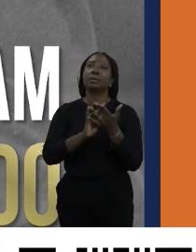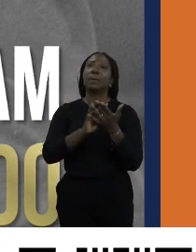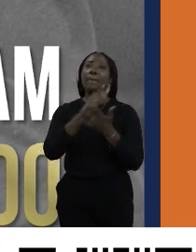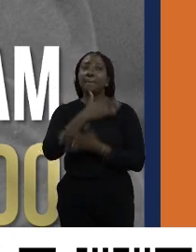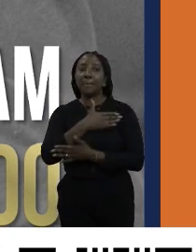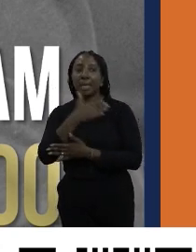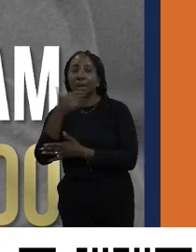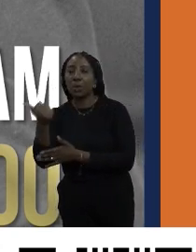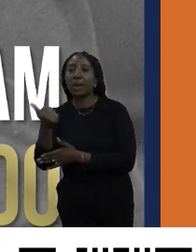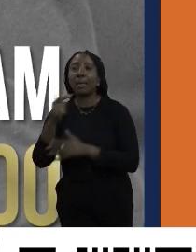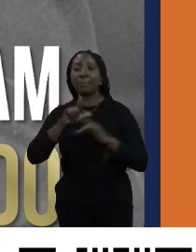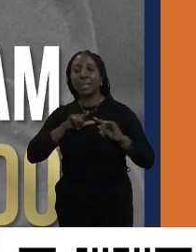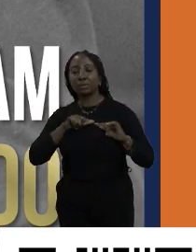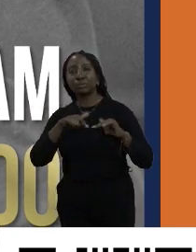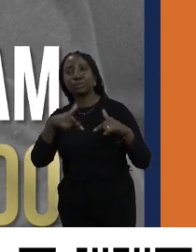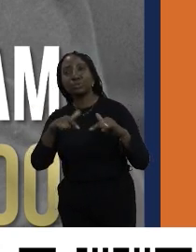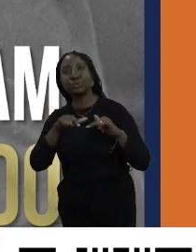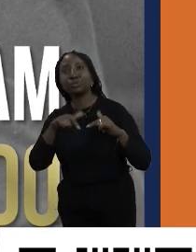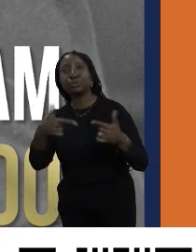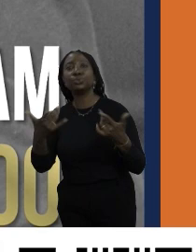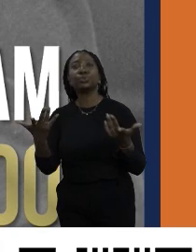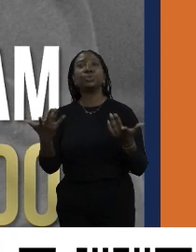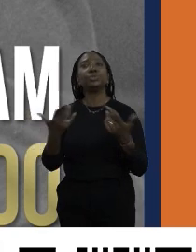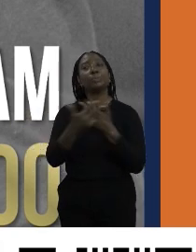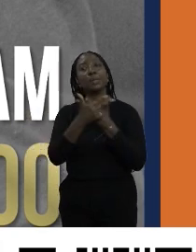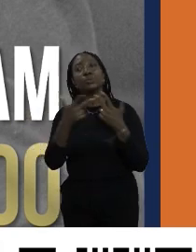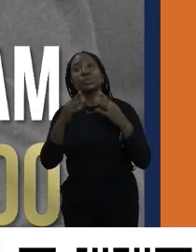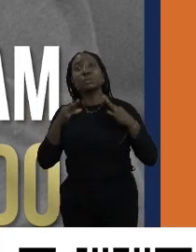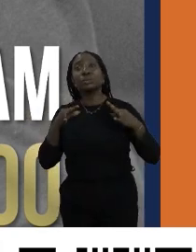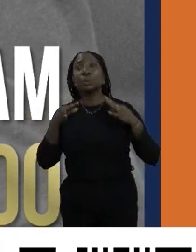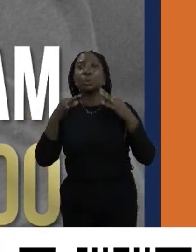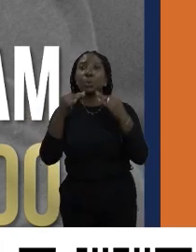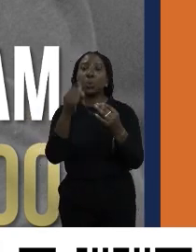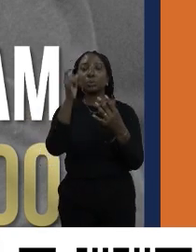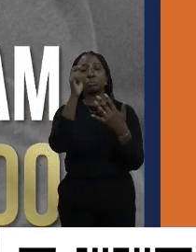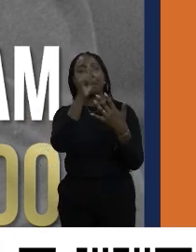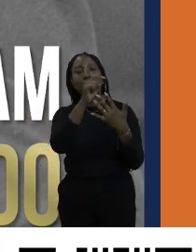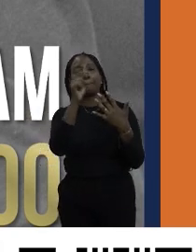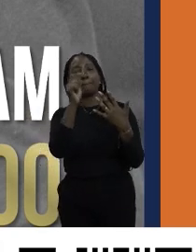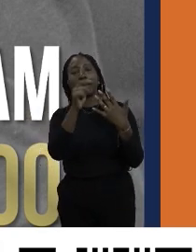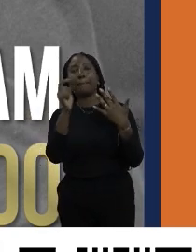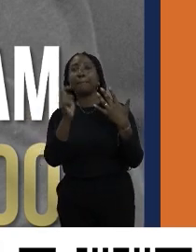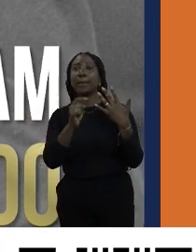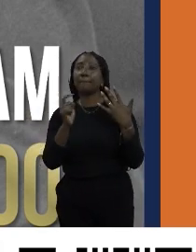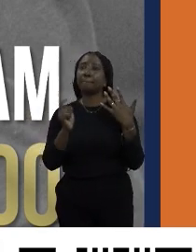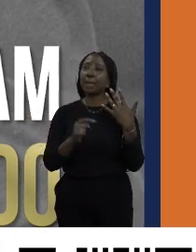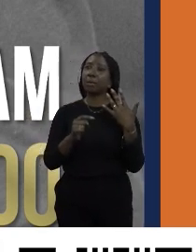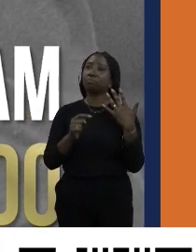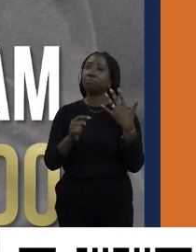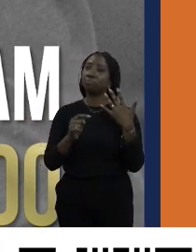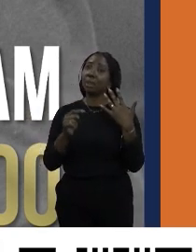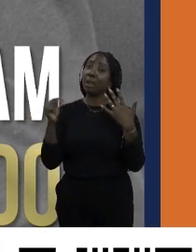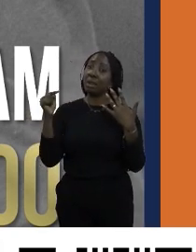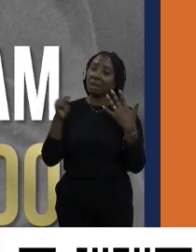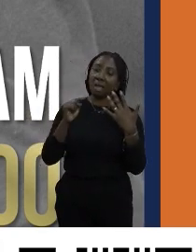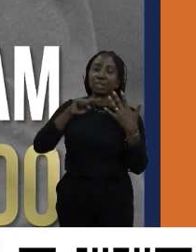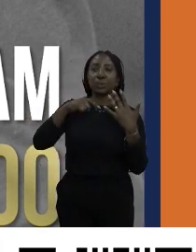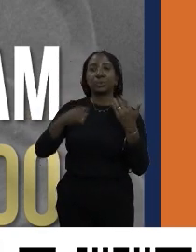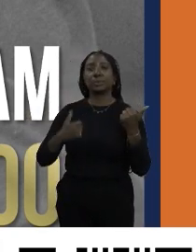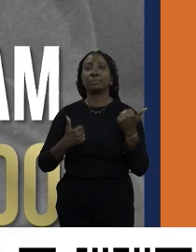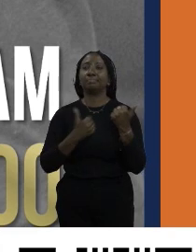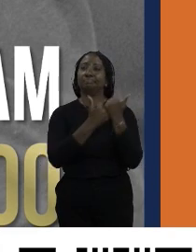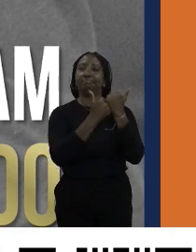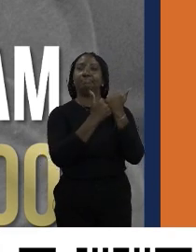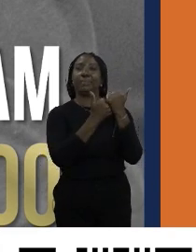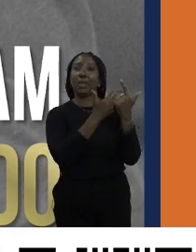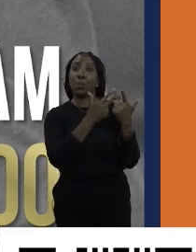melhorar o meu toque, eu tinha que melhorar meu bloqueio, meu ataque, todos os meus fundamentos. É lá que a gente tem que se apoiar, gente. São